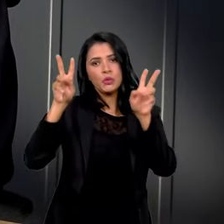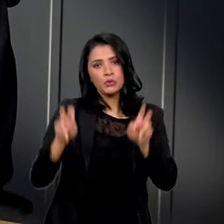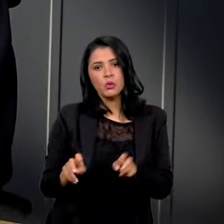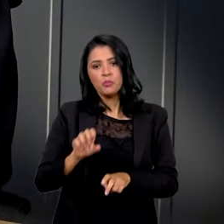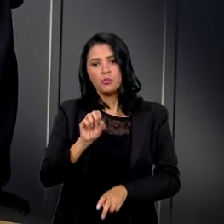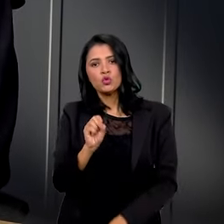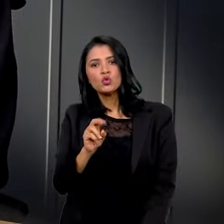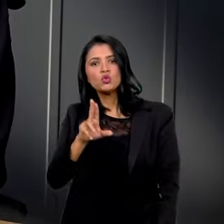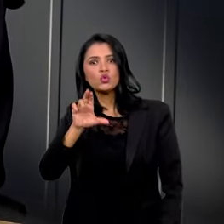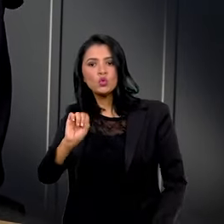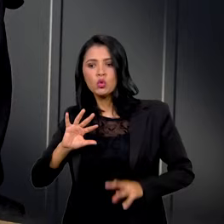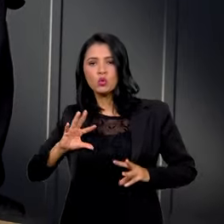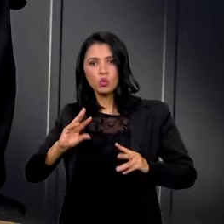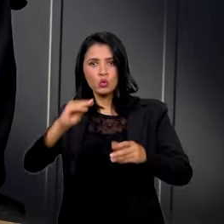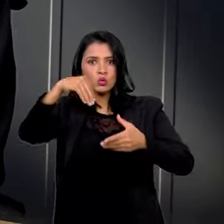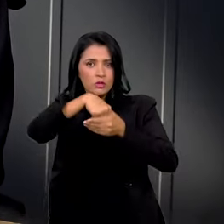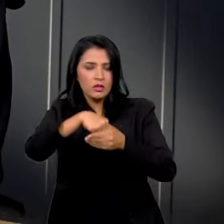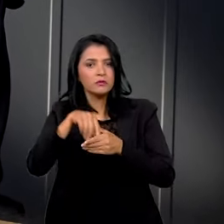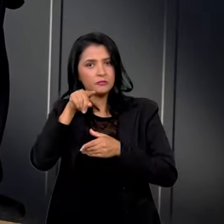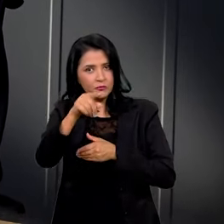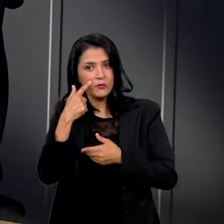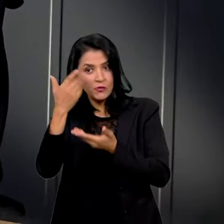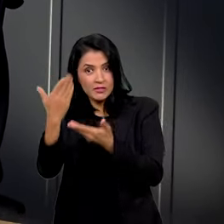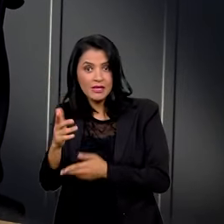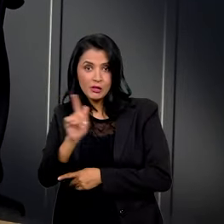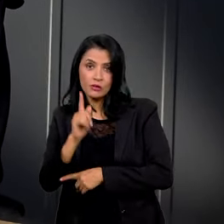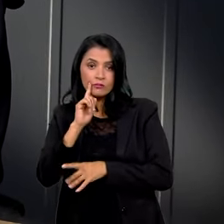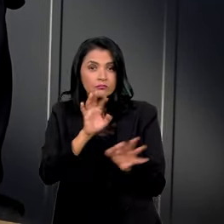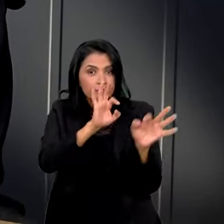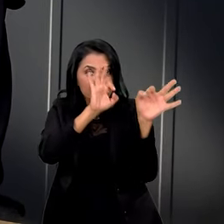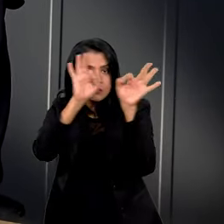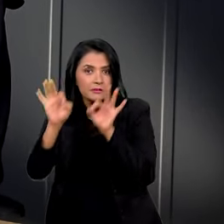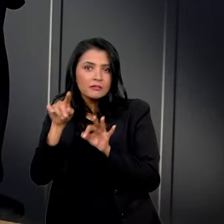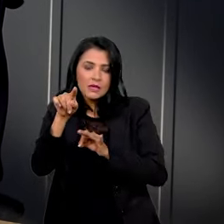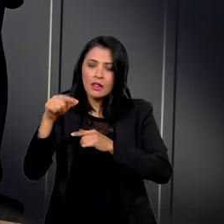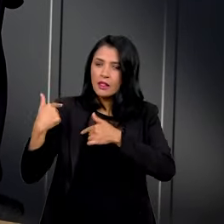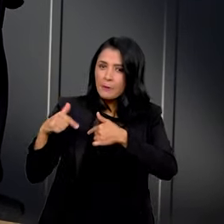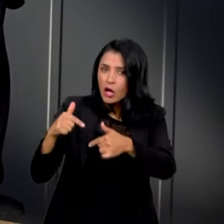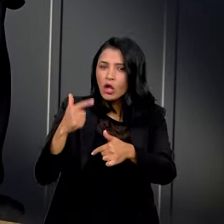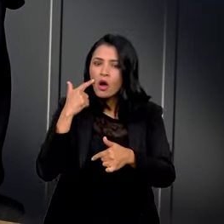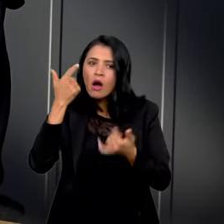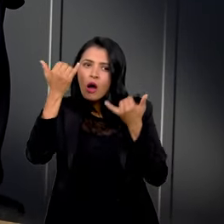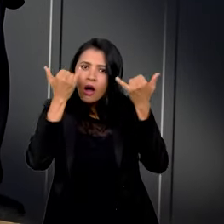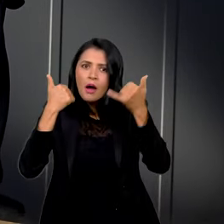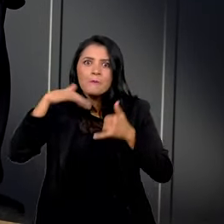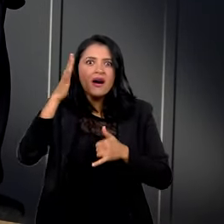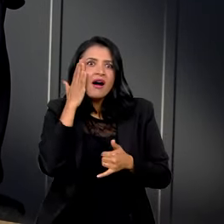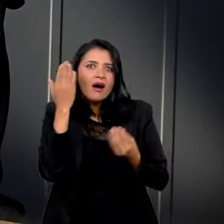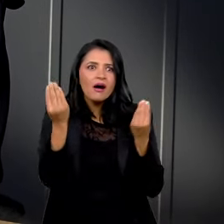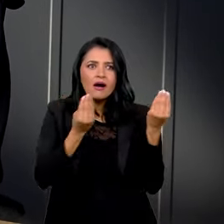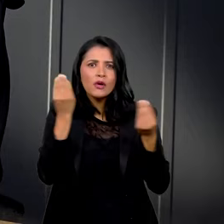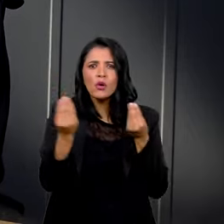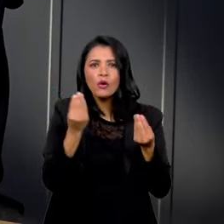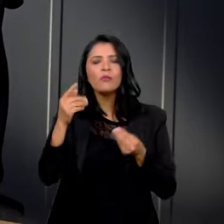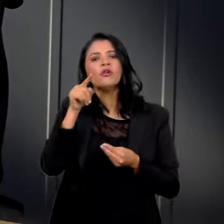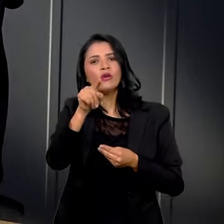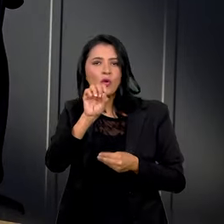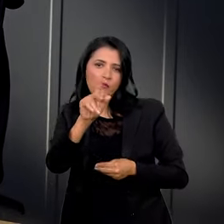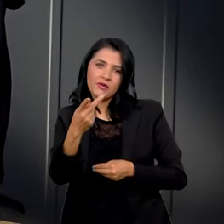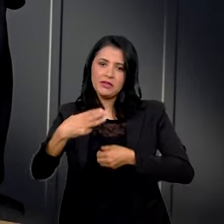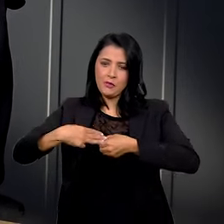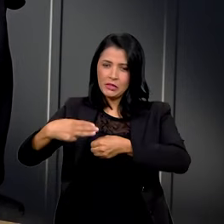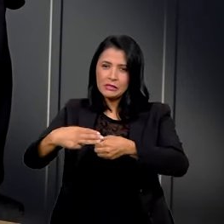acompanhando você trabalhador que quer saber mais sobre essa força de proteção ou você município afetado no Rio Grande do Sul que ainda né não teve